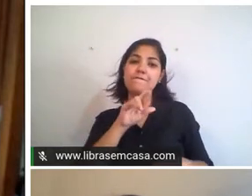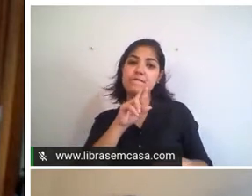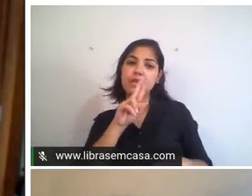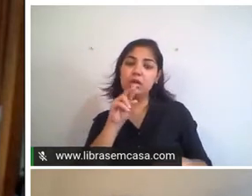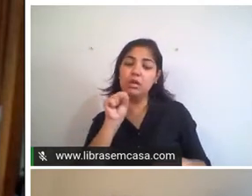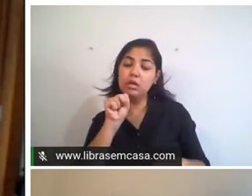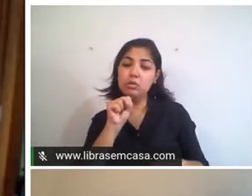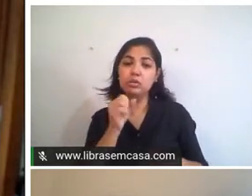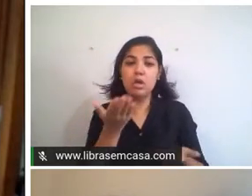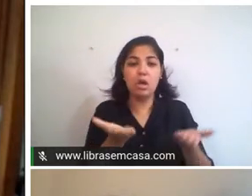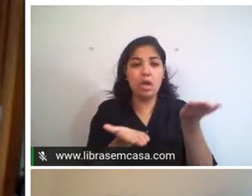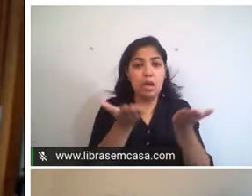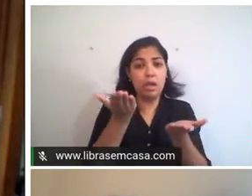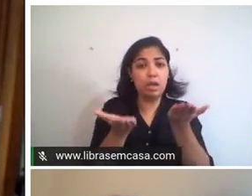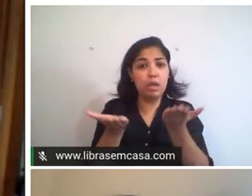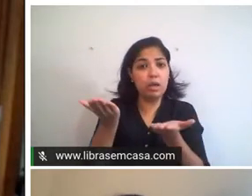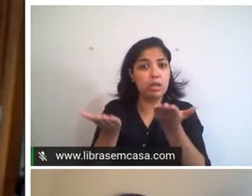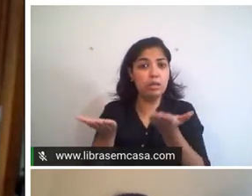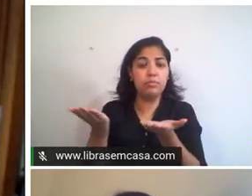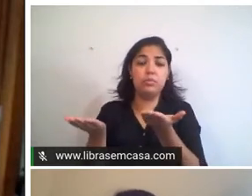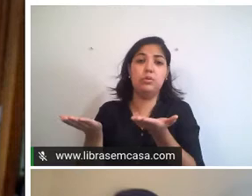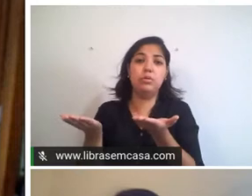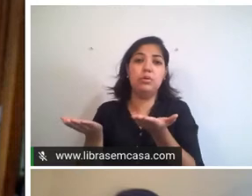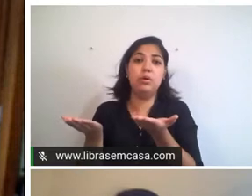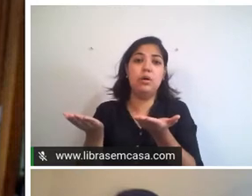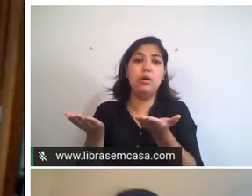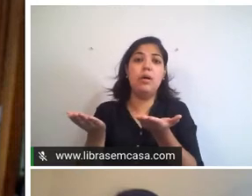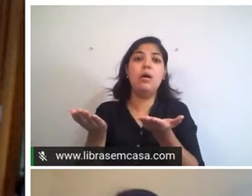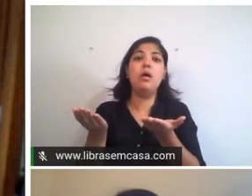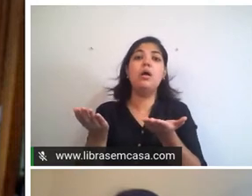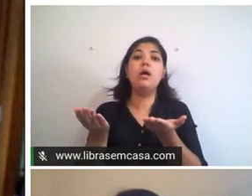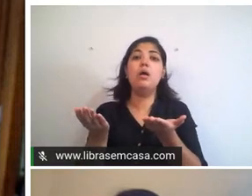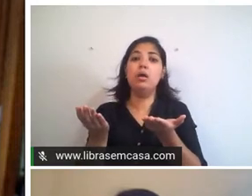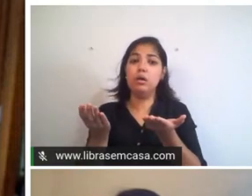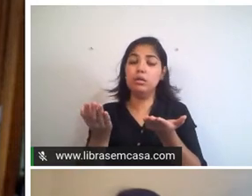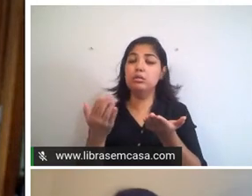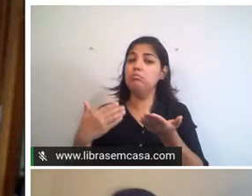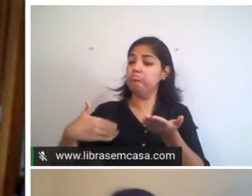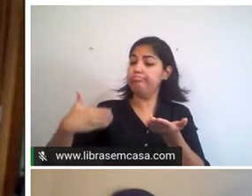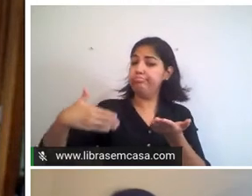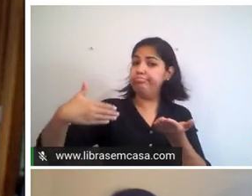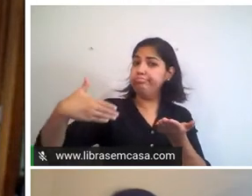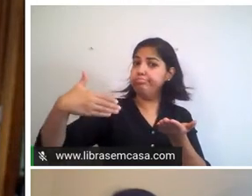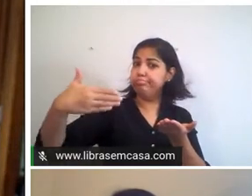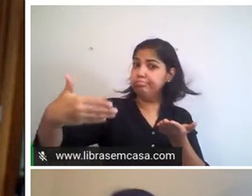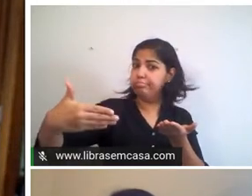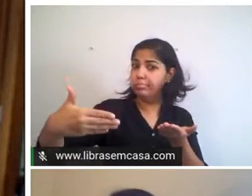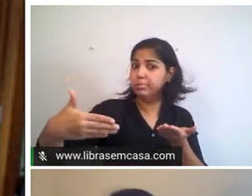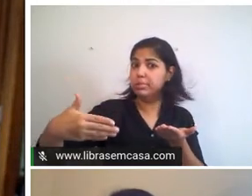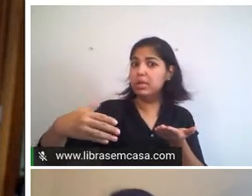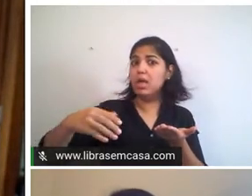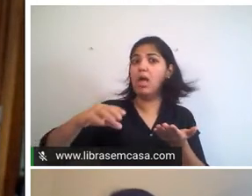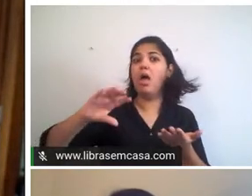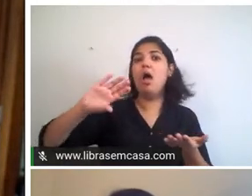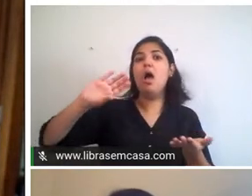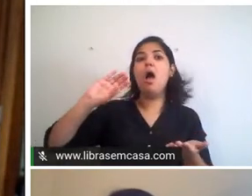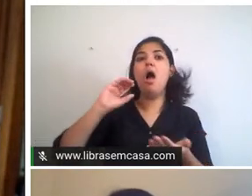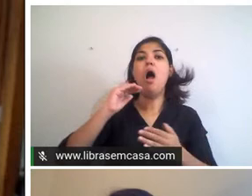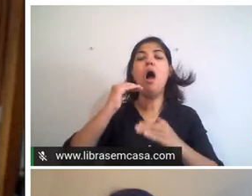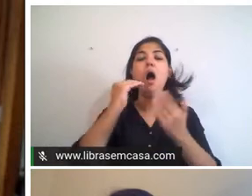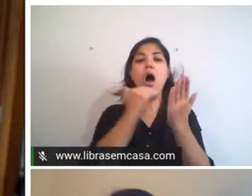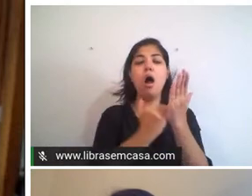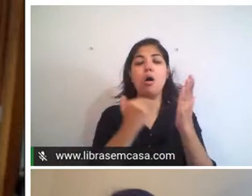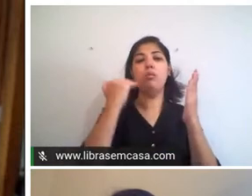ecossistema. E é questão de tempo para, ao continuar o aumento do contato da